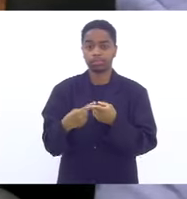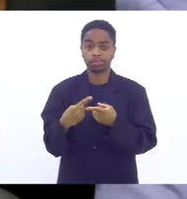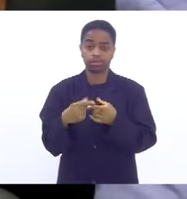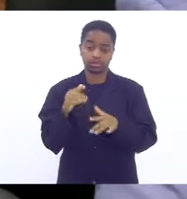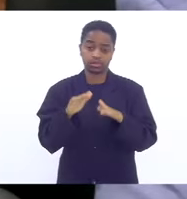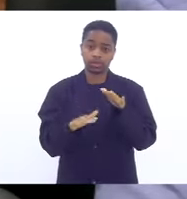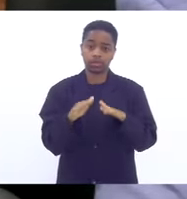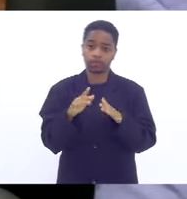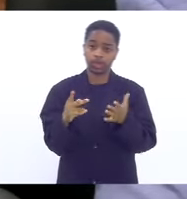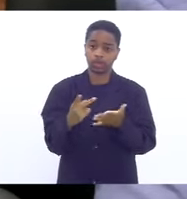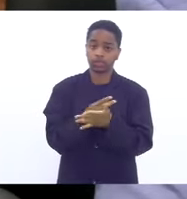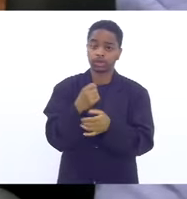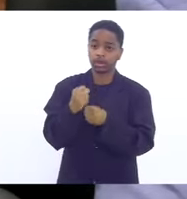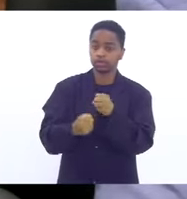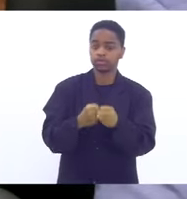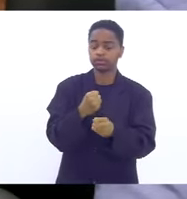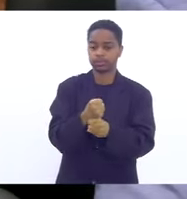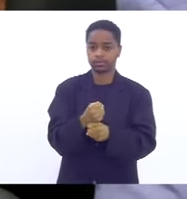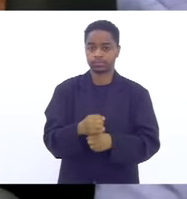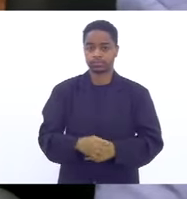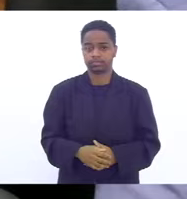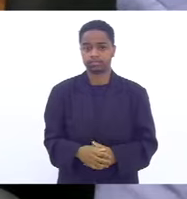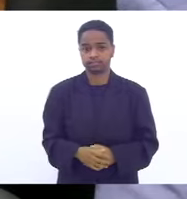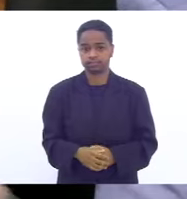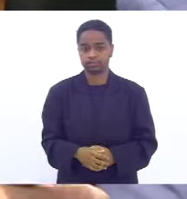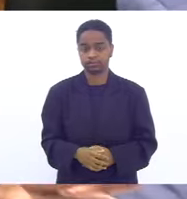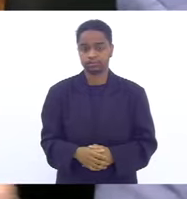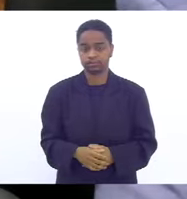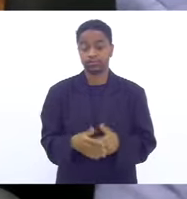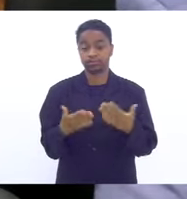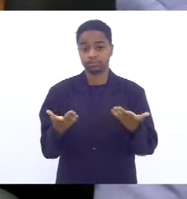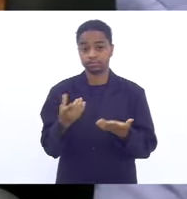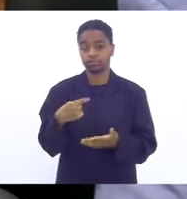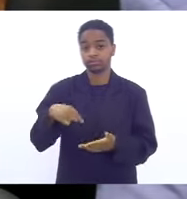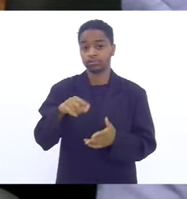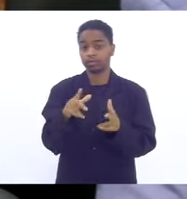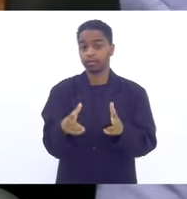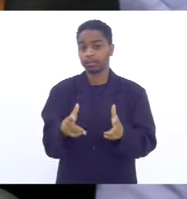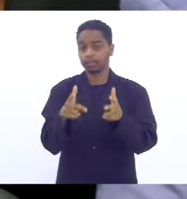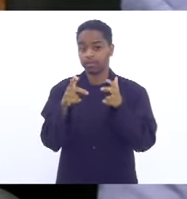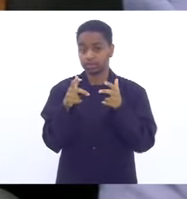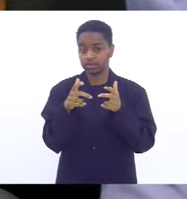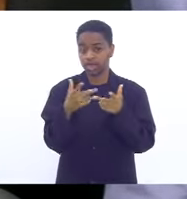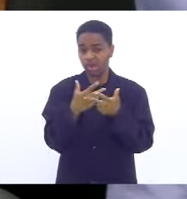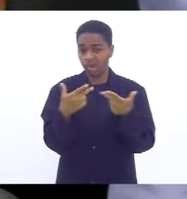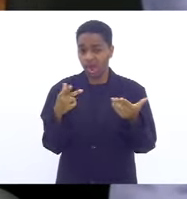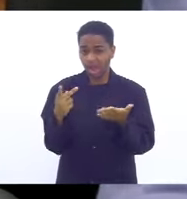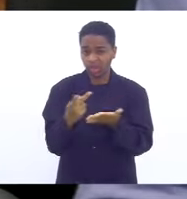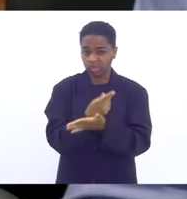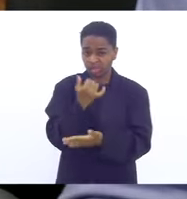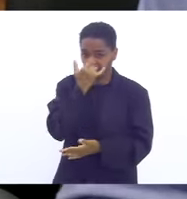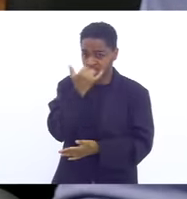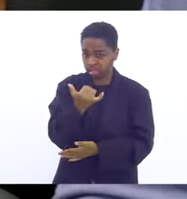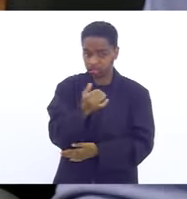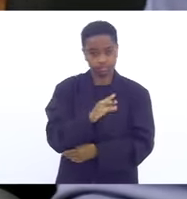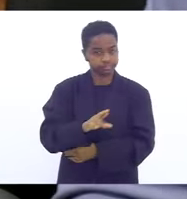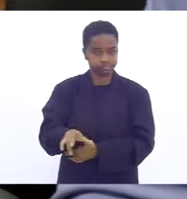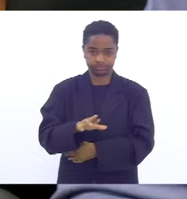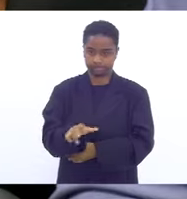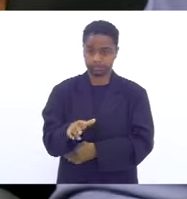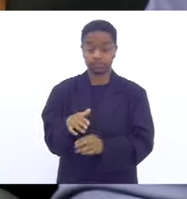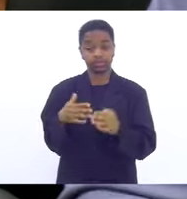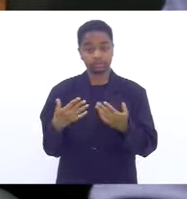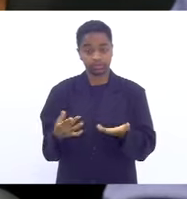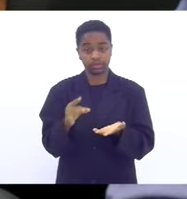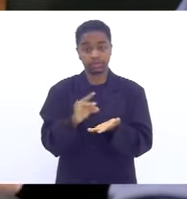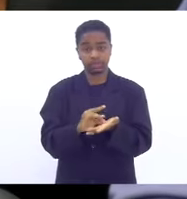provavelmente será no ano que vem. Veja que nada aqui acontece por acaso. Esse fato